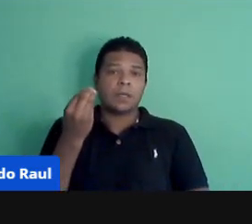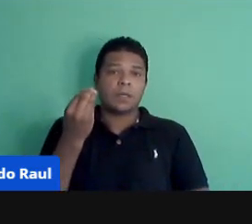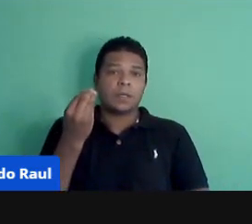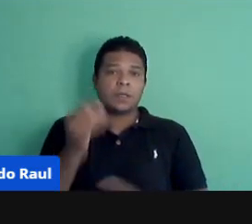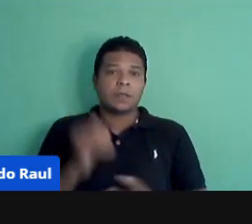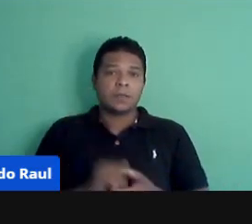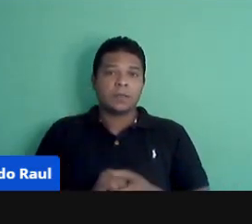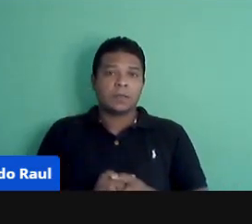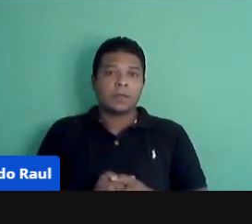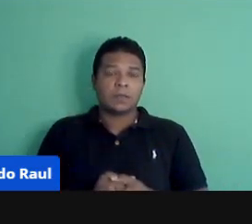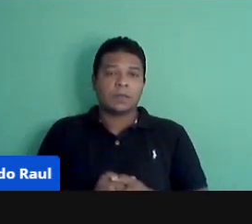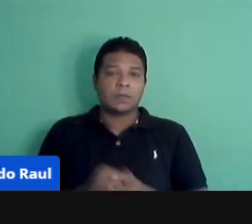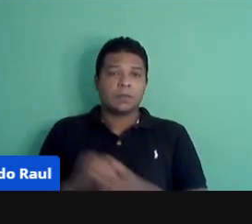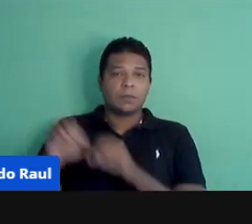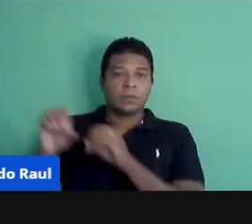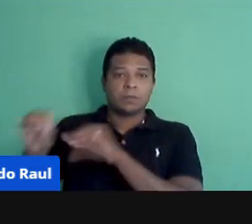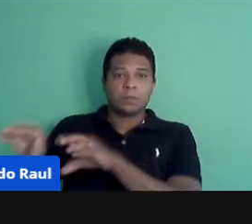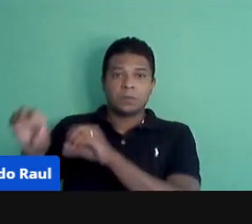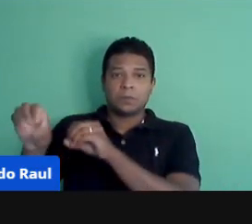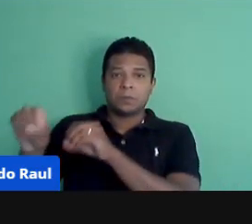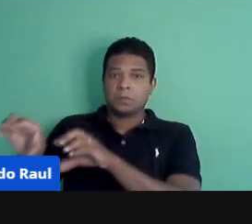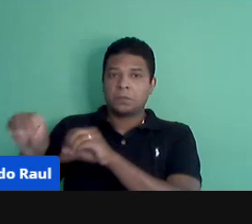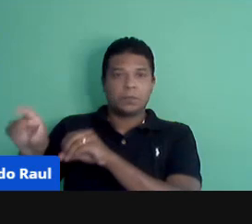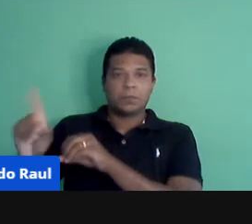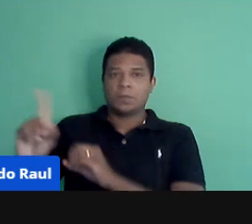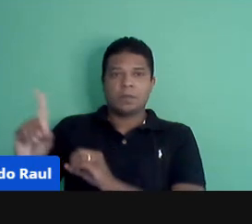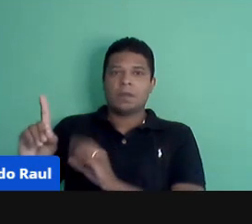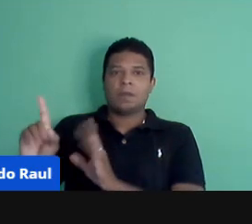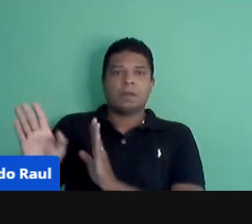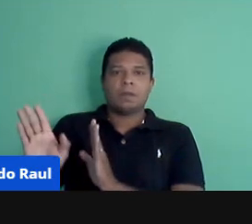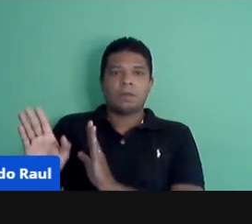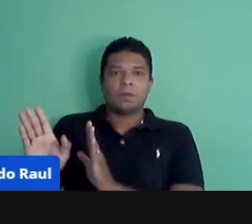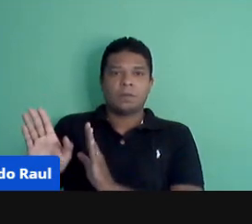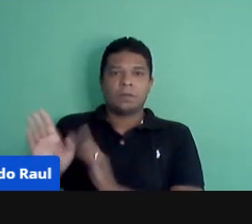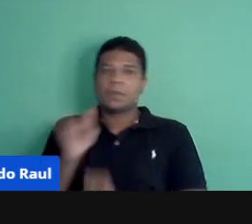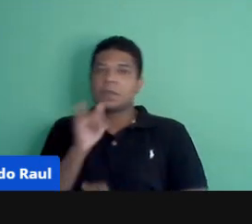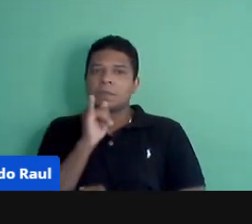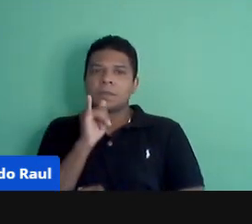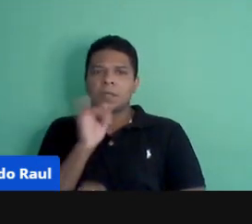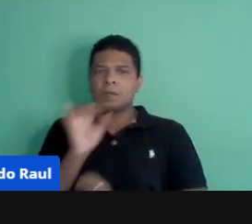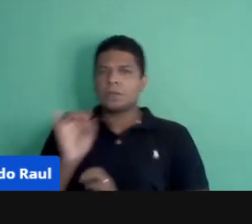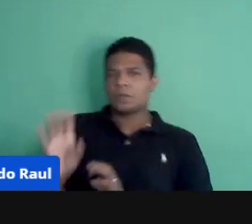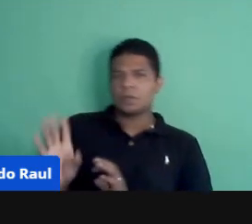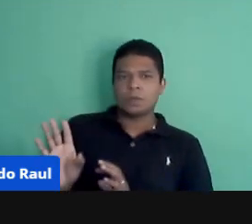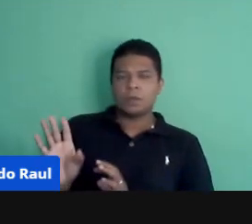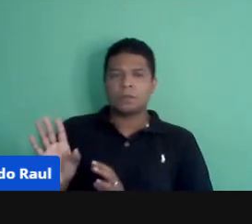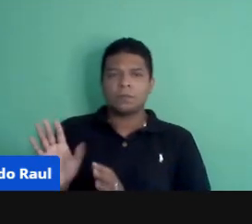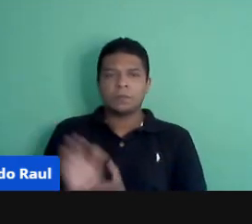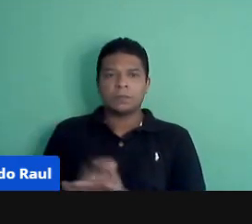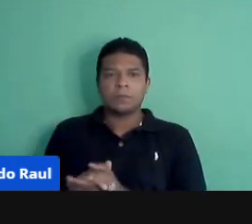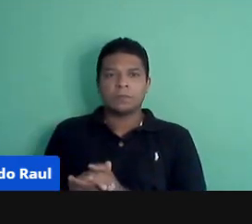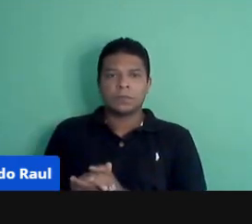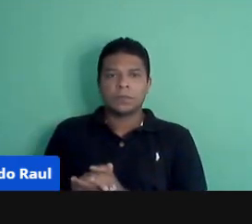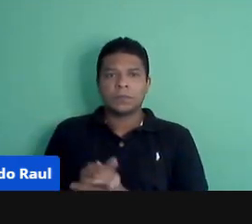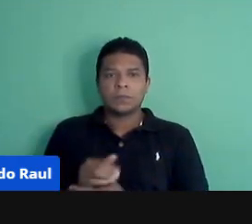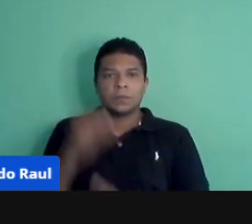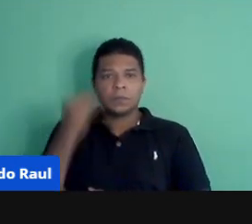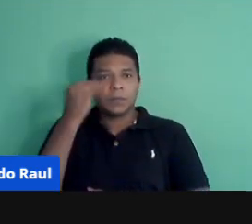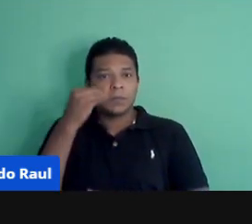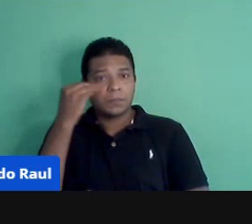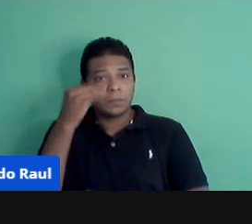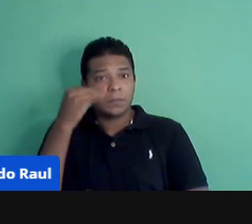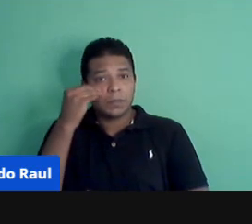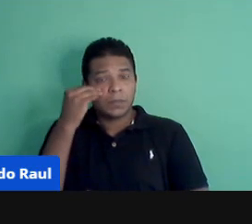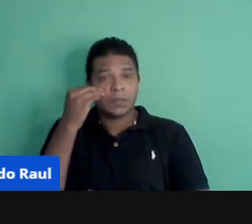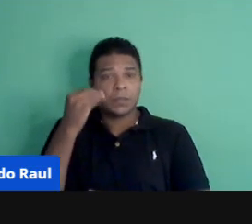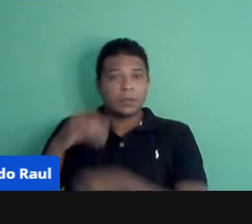não estou ensinando para ninguém, olha, como ensinar história, simplesmente relatando a minha experiência, que muitas vezes